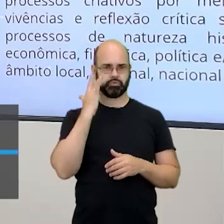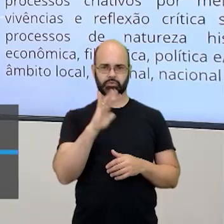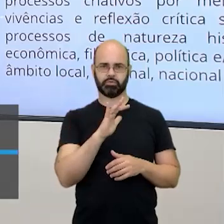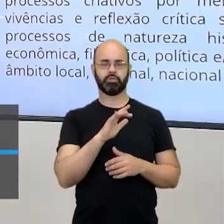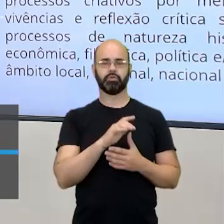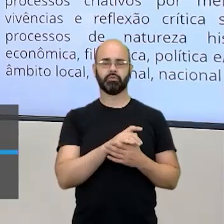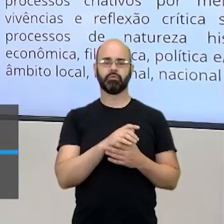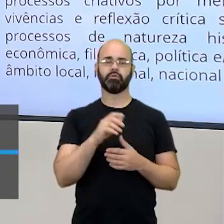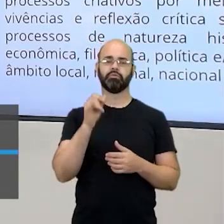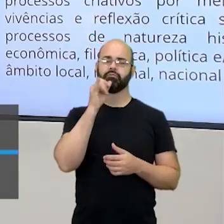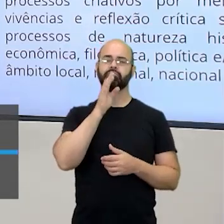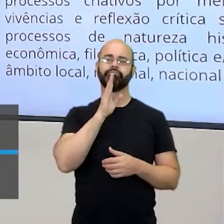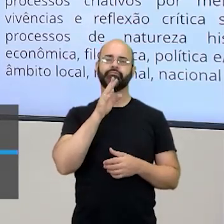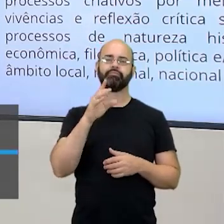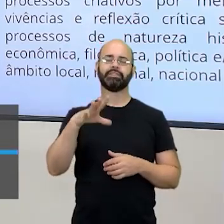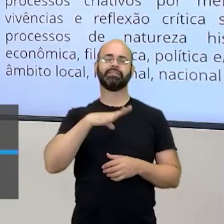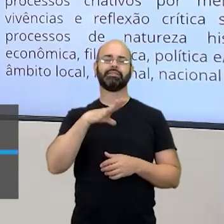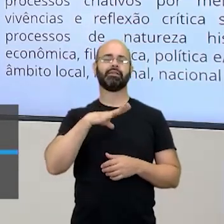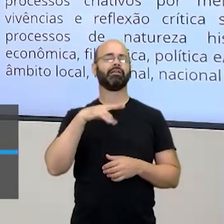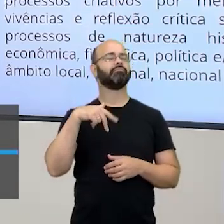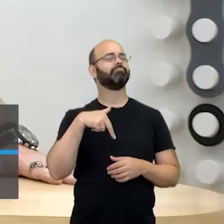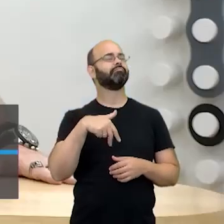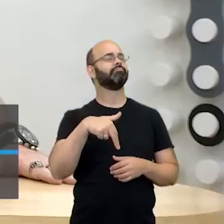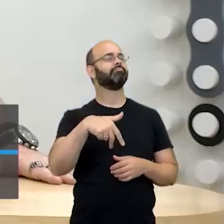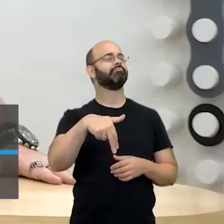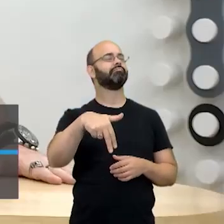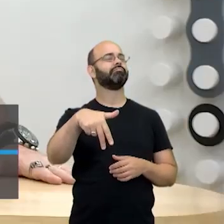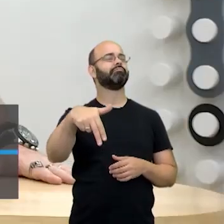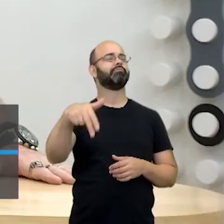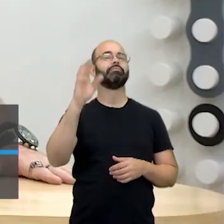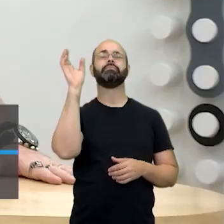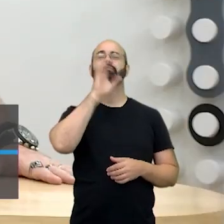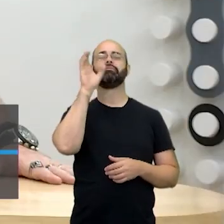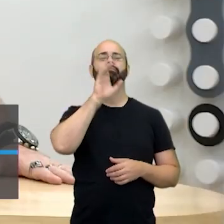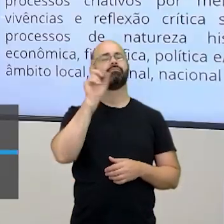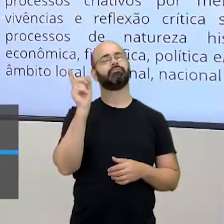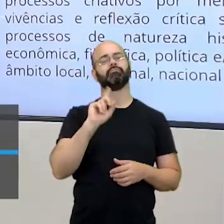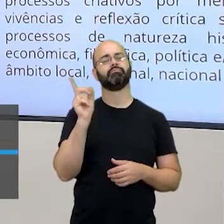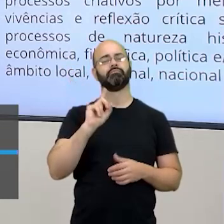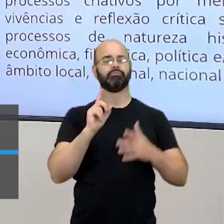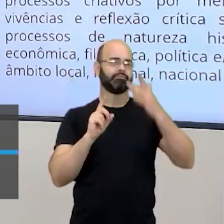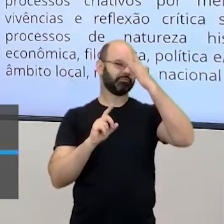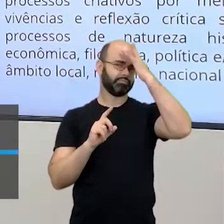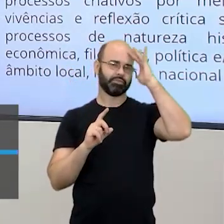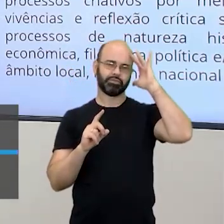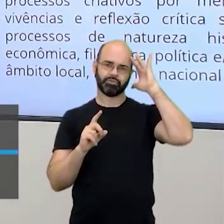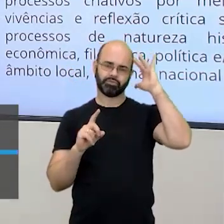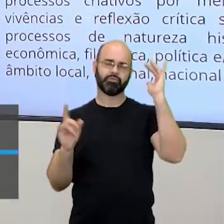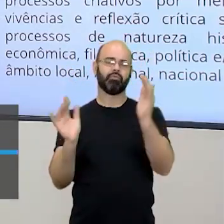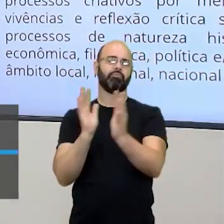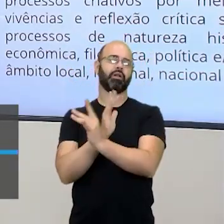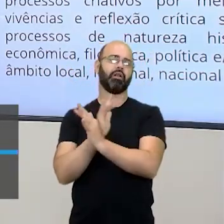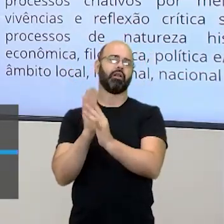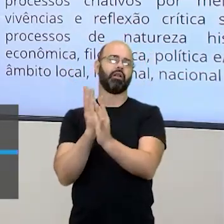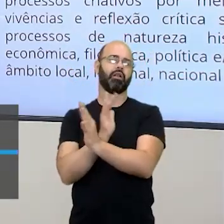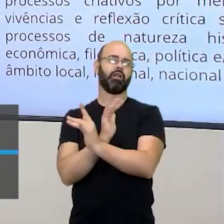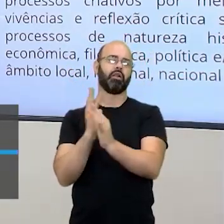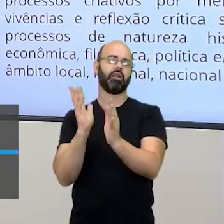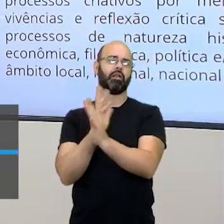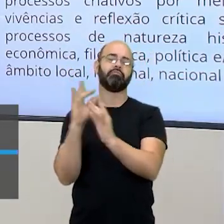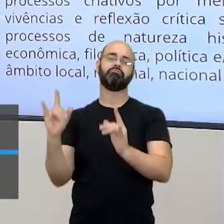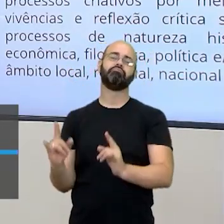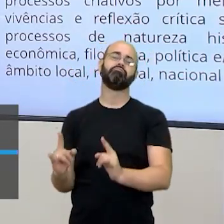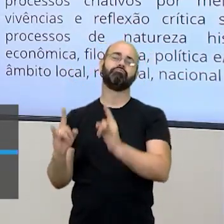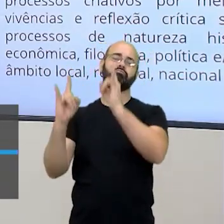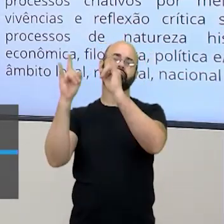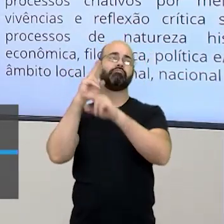gente anda, sabe, pela cidade, e você fica lá sem pressa, olhando as pessoas, a paisagem, os prédios, sabe aquela